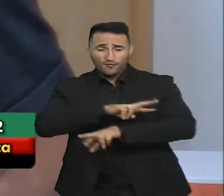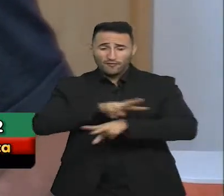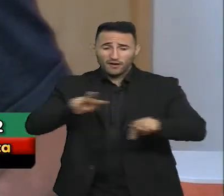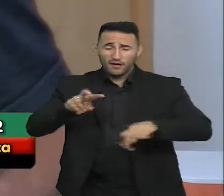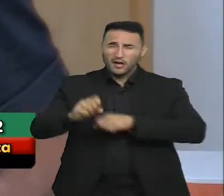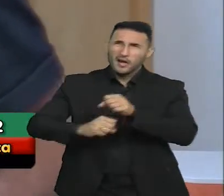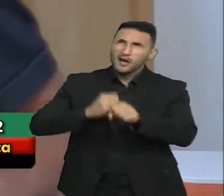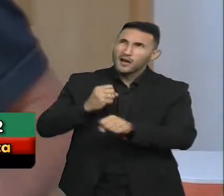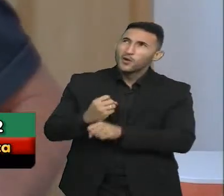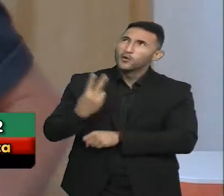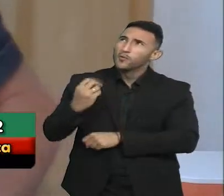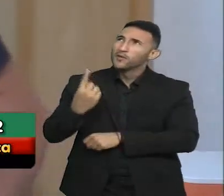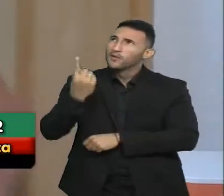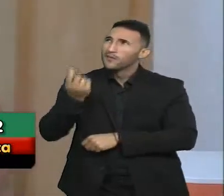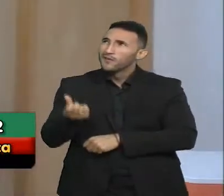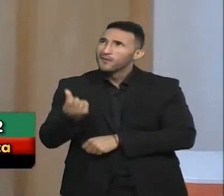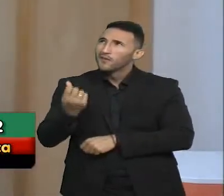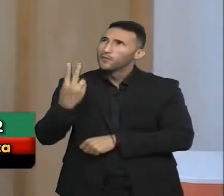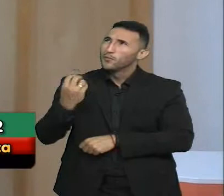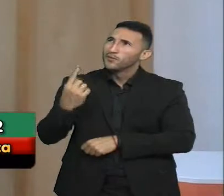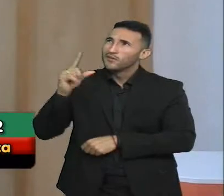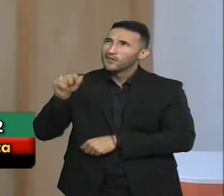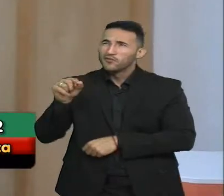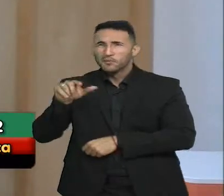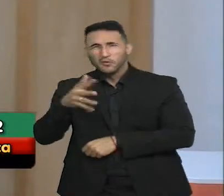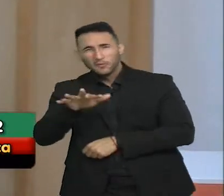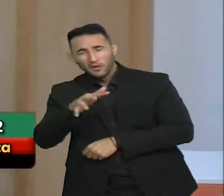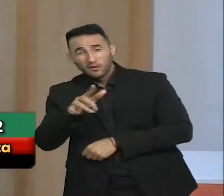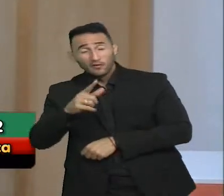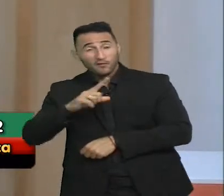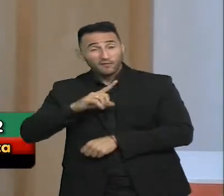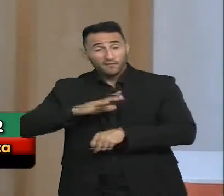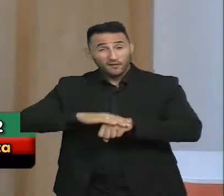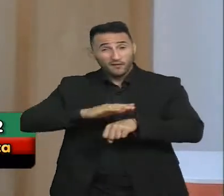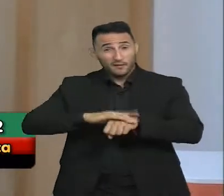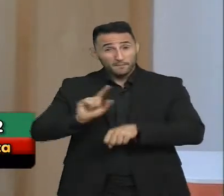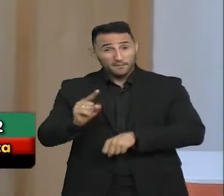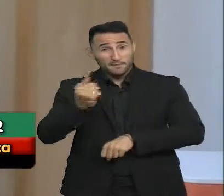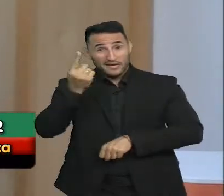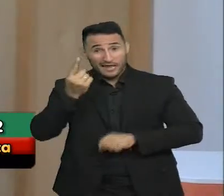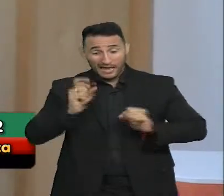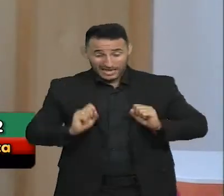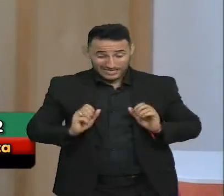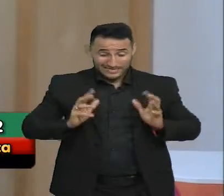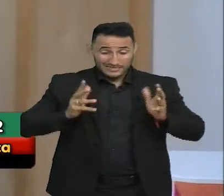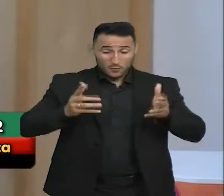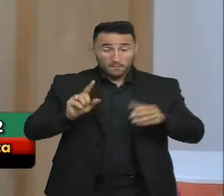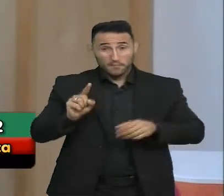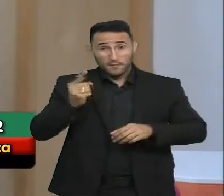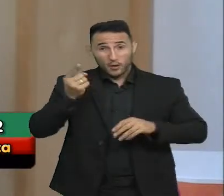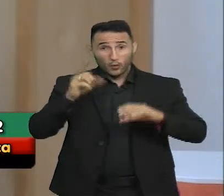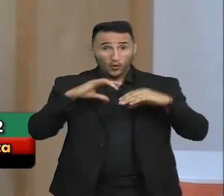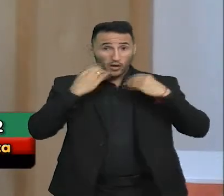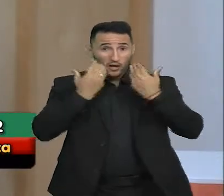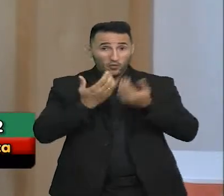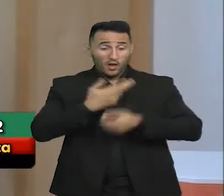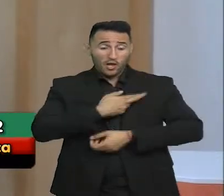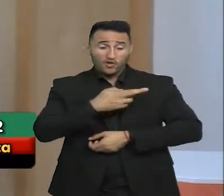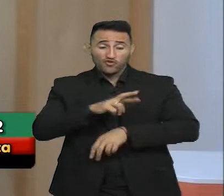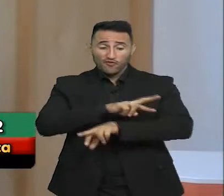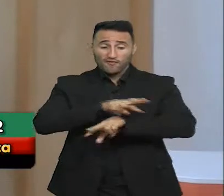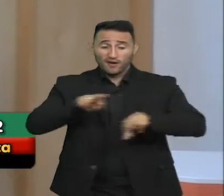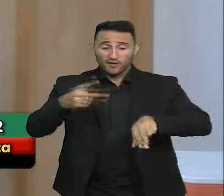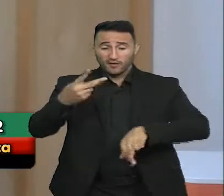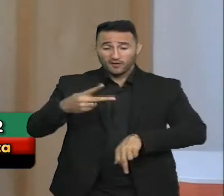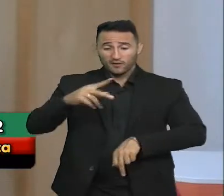2016, 2017, mais ou menos. Quando nós realizamos a primeira ação e o primeiro congresso interreligioso do município de